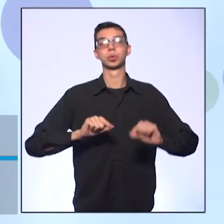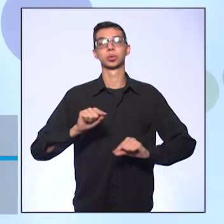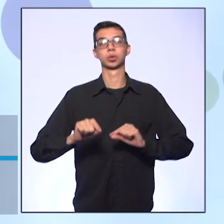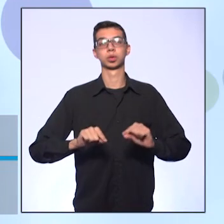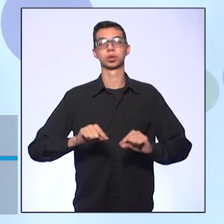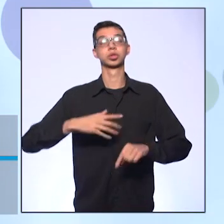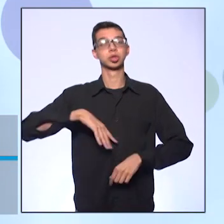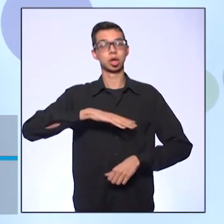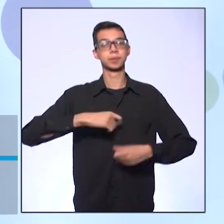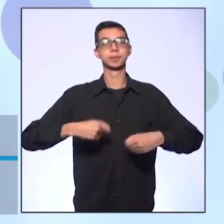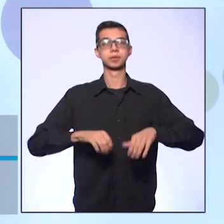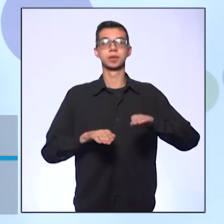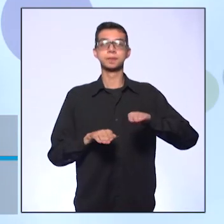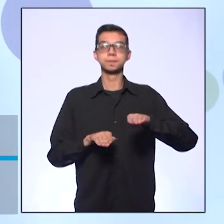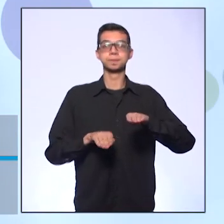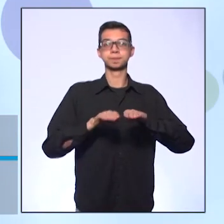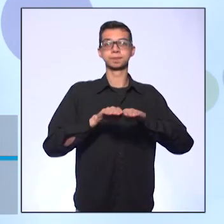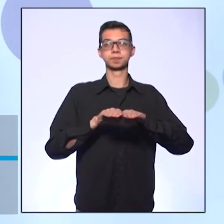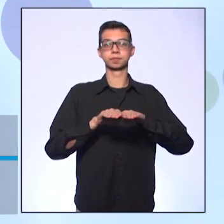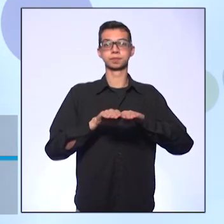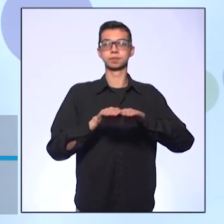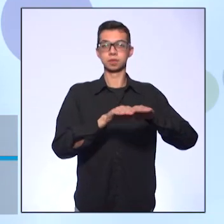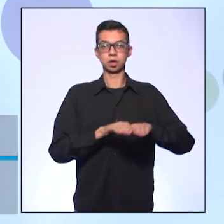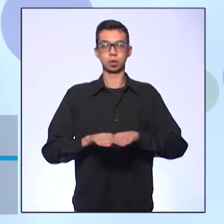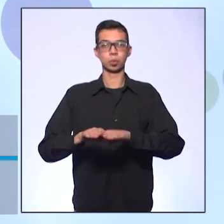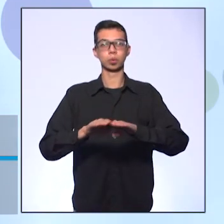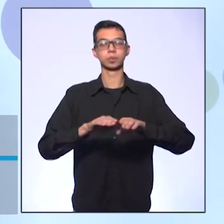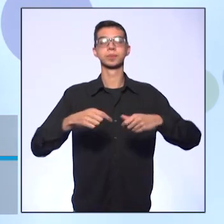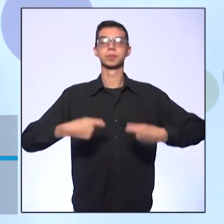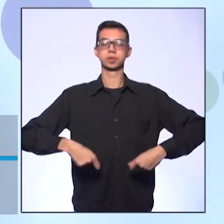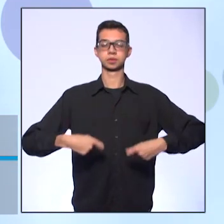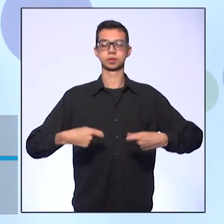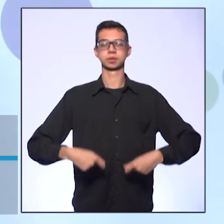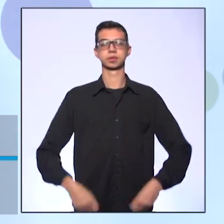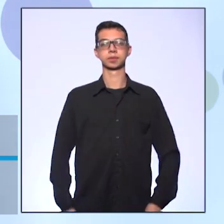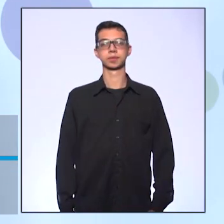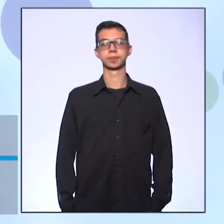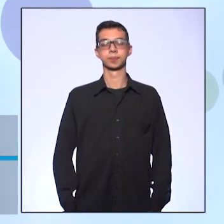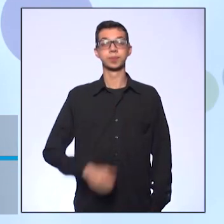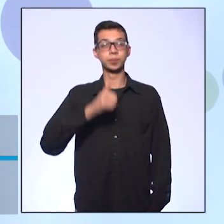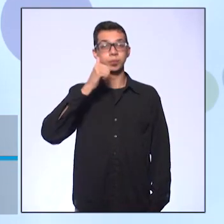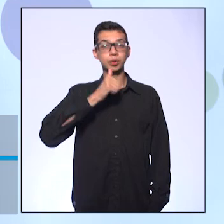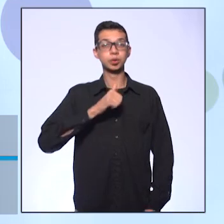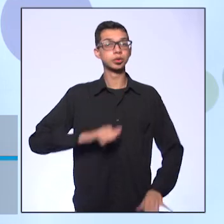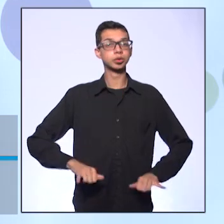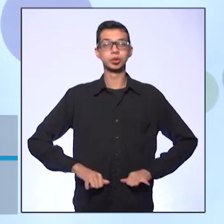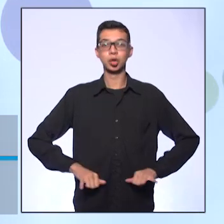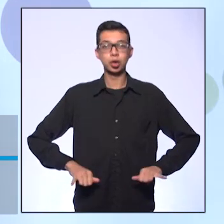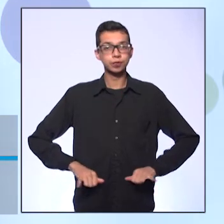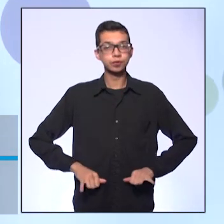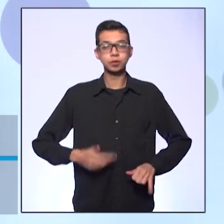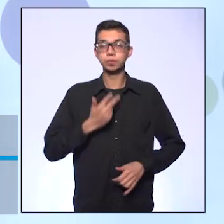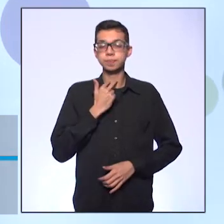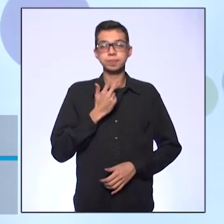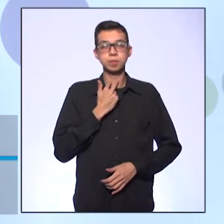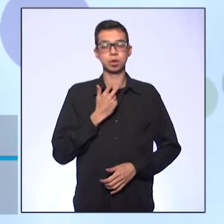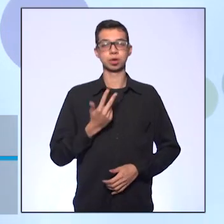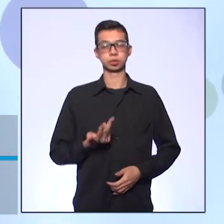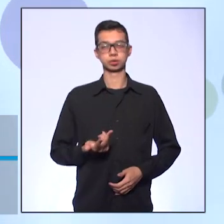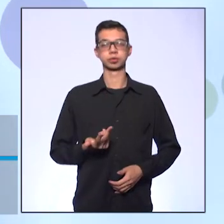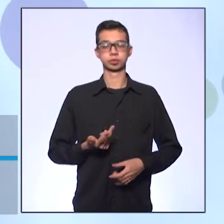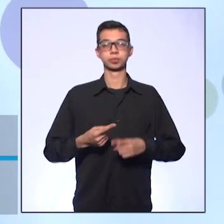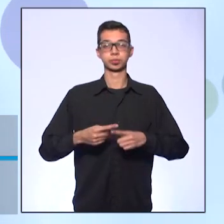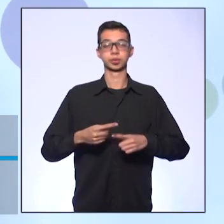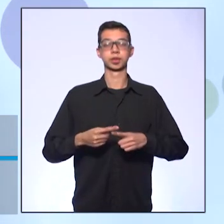buscar a equidade, de alguma forma organizar para que as mulheres não passem pelo que as personagens dos nossos romances, né,